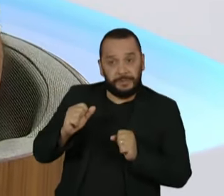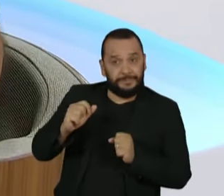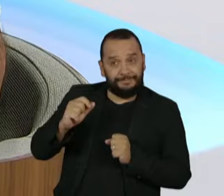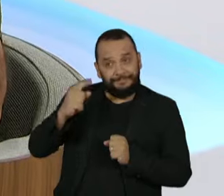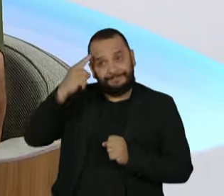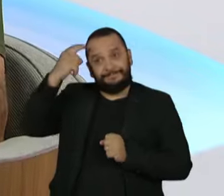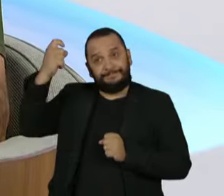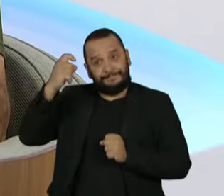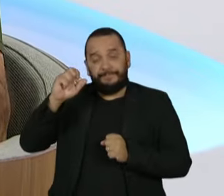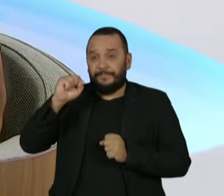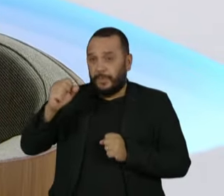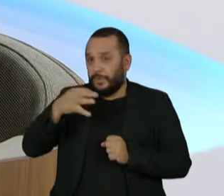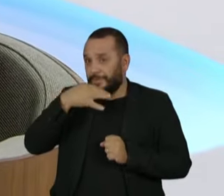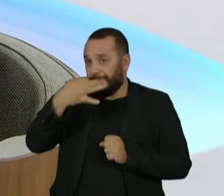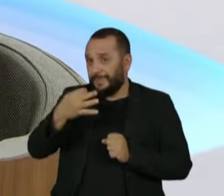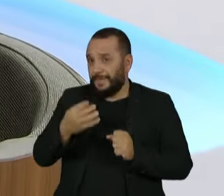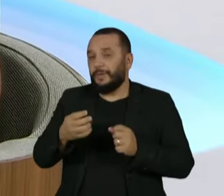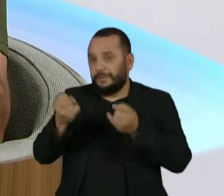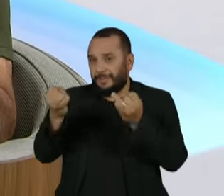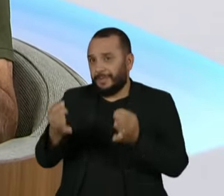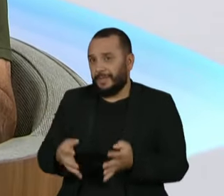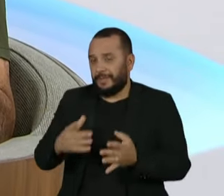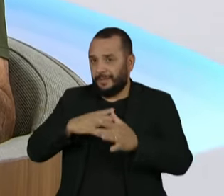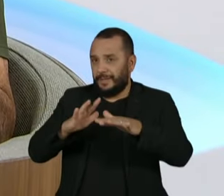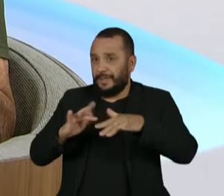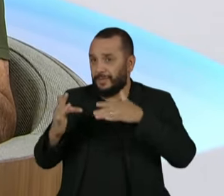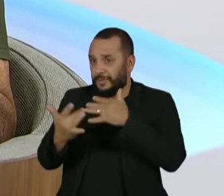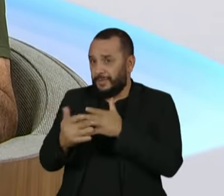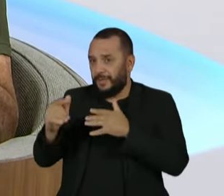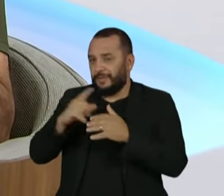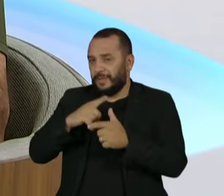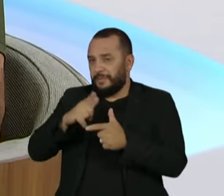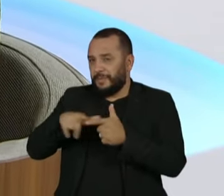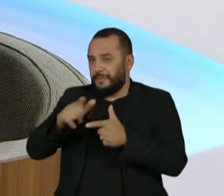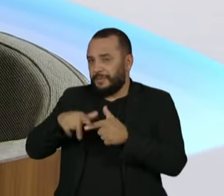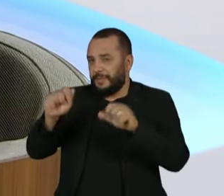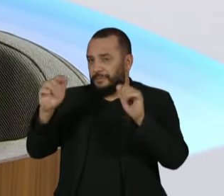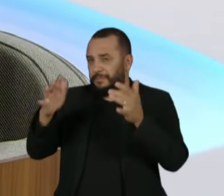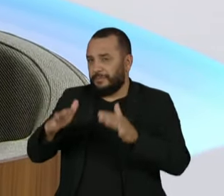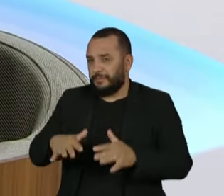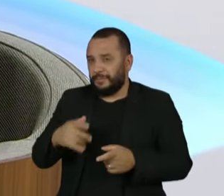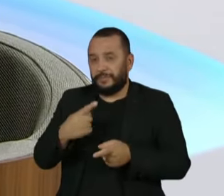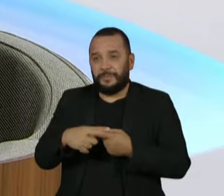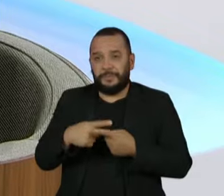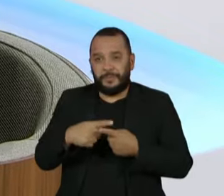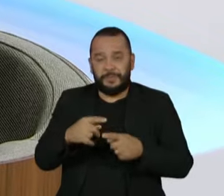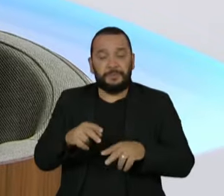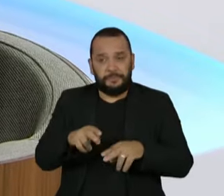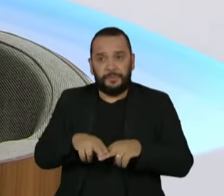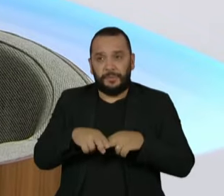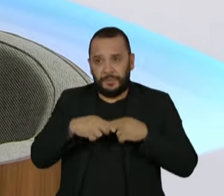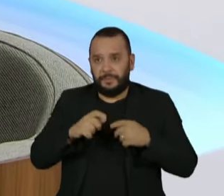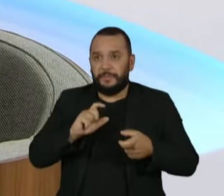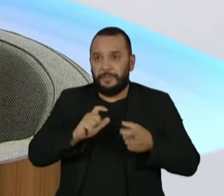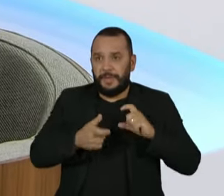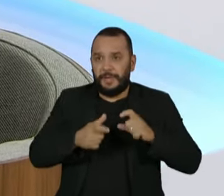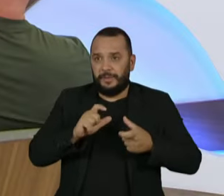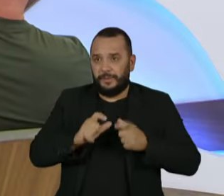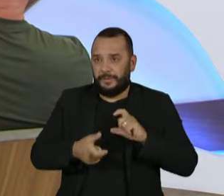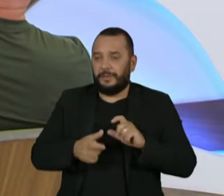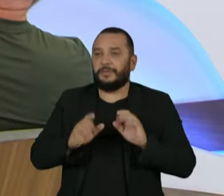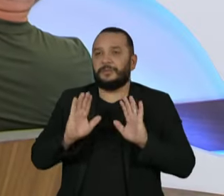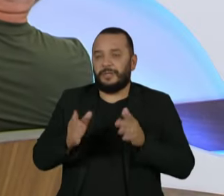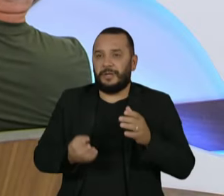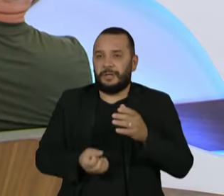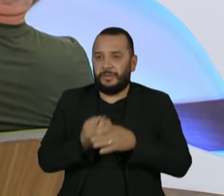as redes estão em crise parte do fato das redes estarem em crise é que levou meta por exemplo a dizer que virar o meta verso